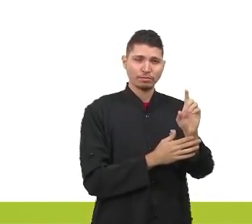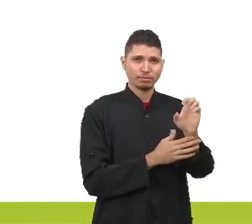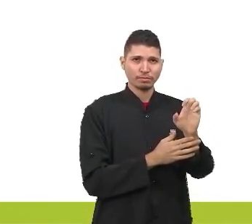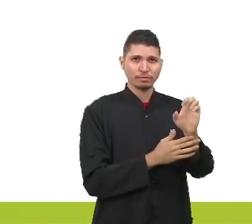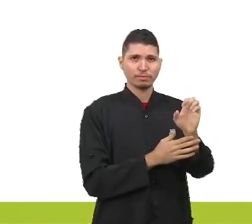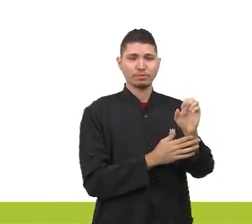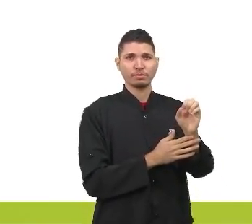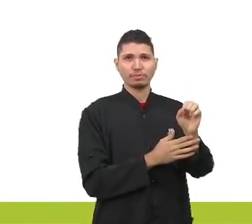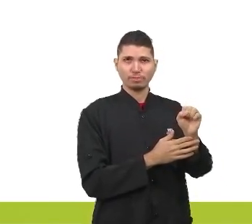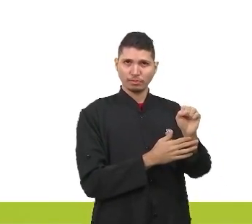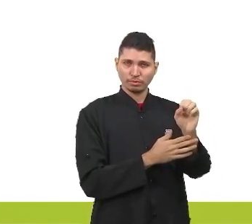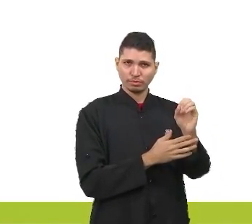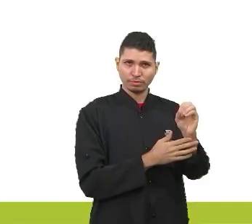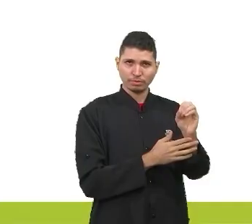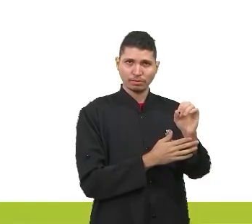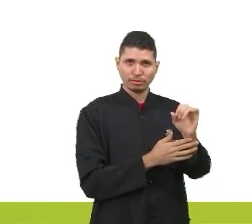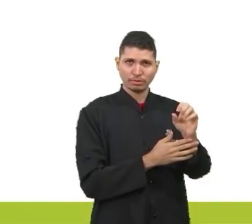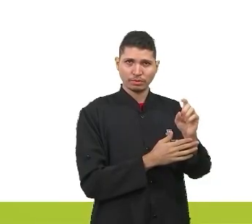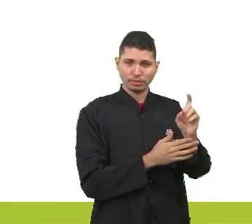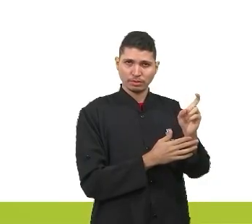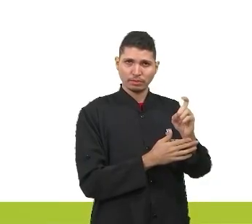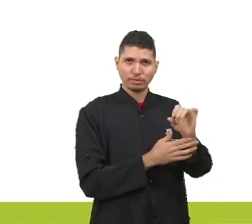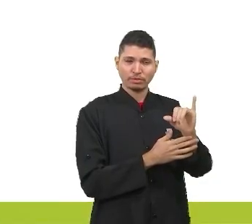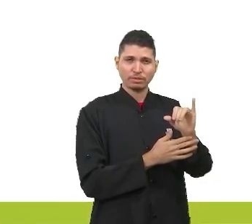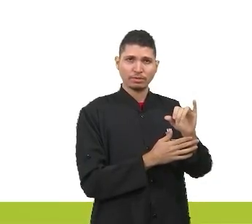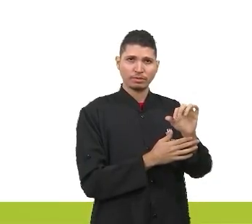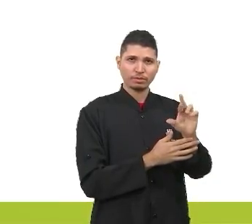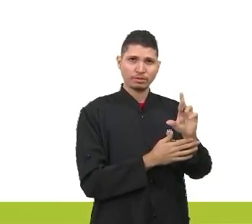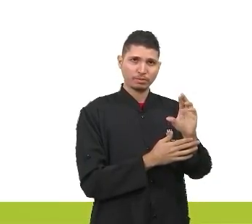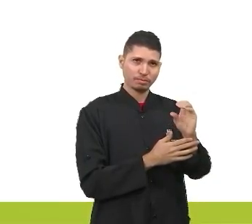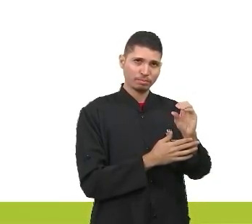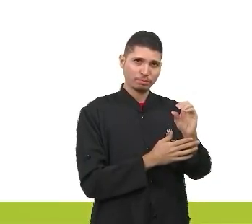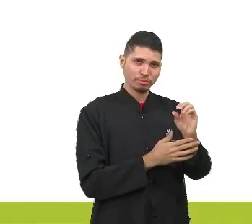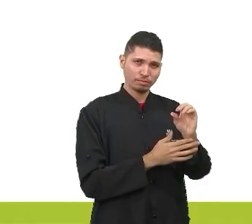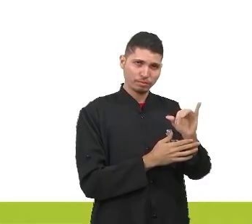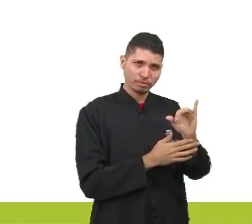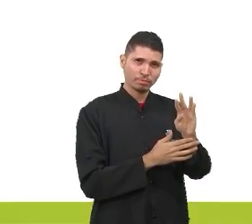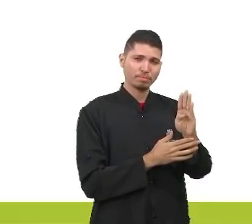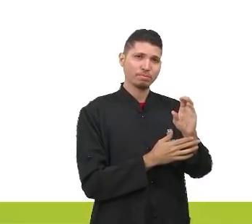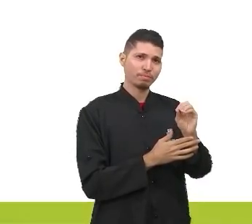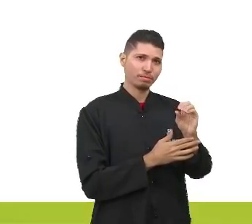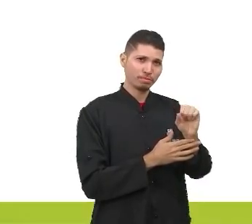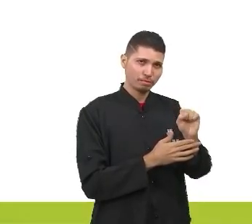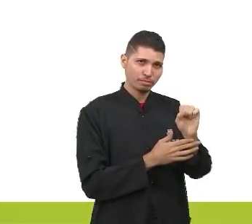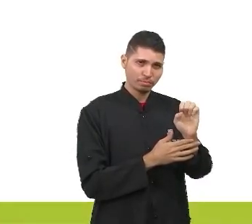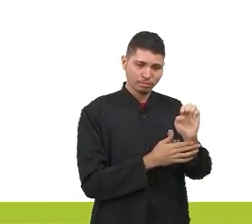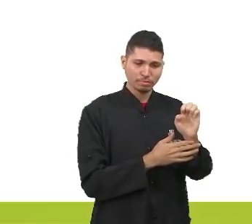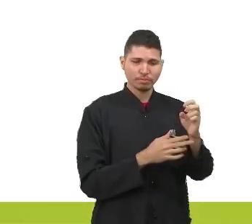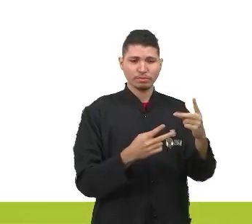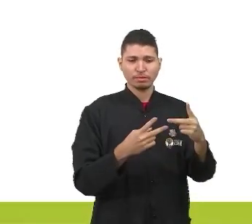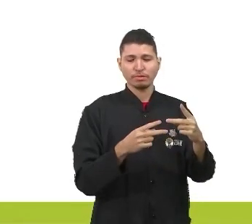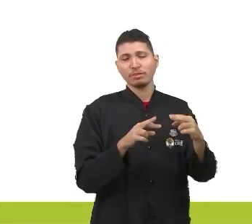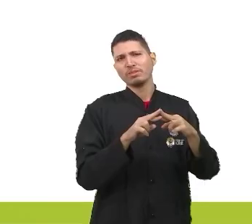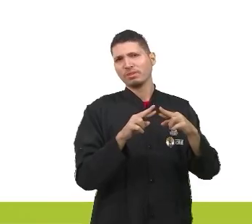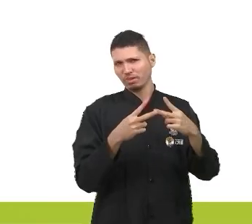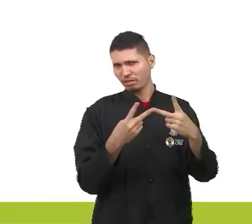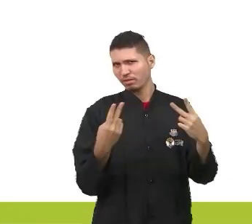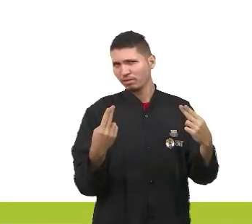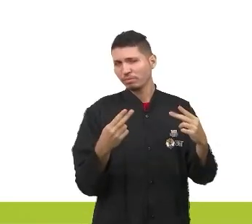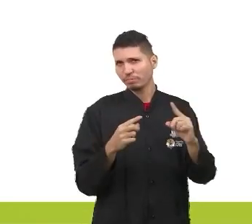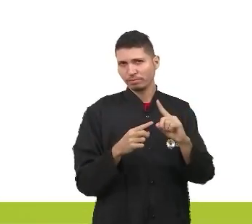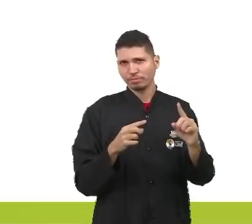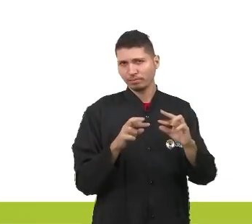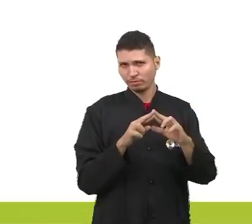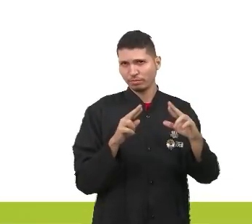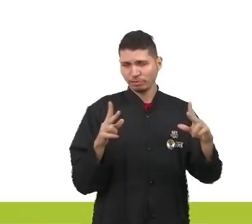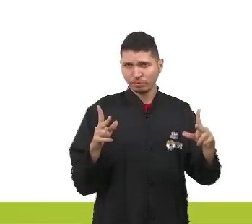desoxirribose. O RNA tem a ribose. Qual é a diferença, professor? Repara aqui comigo